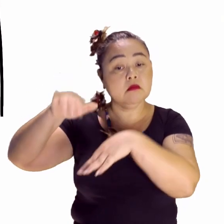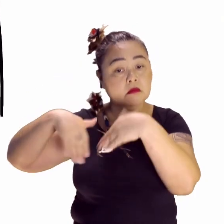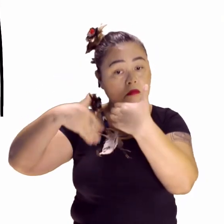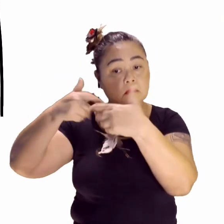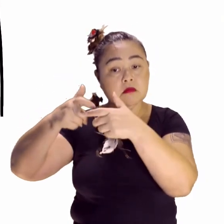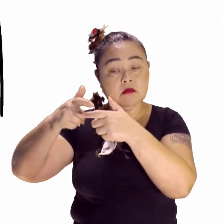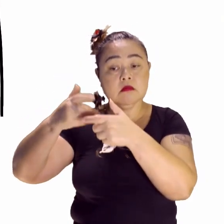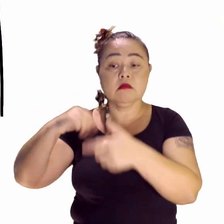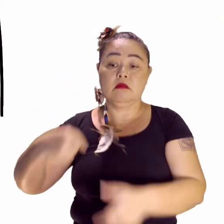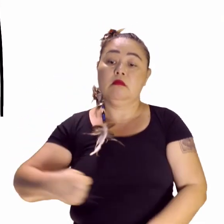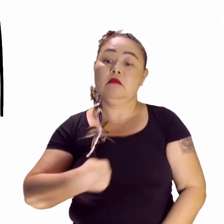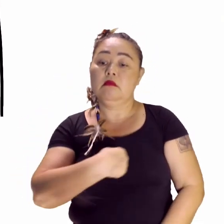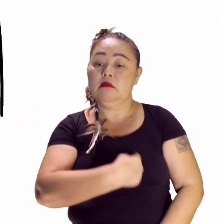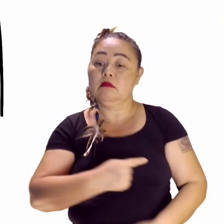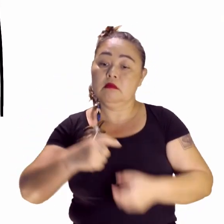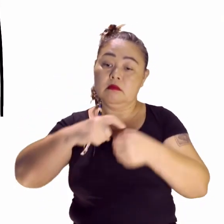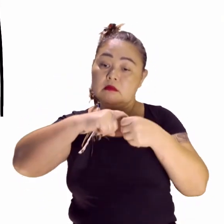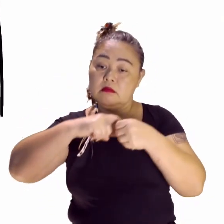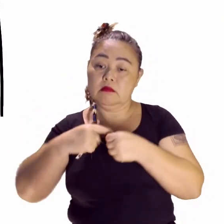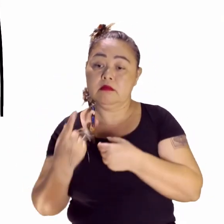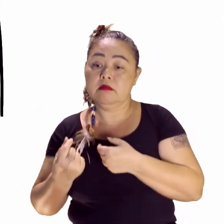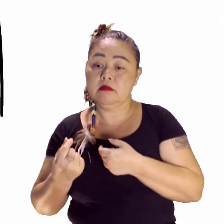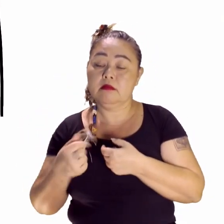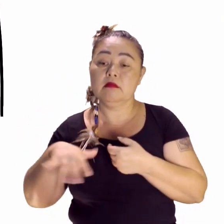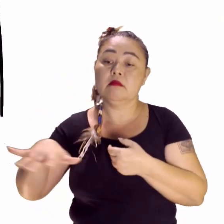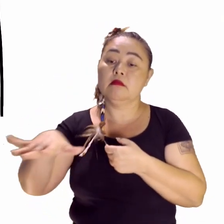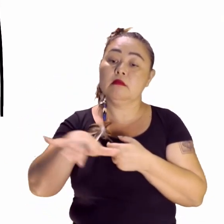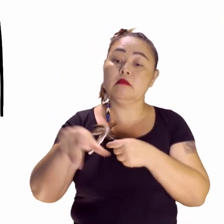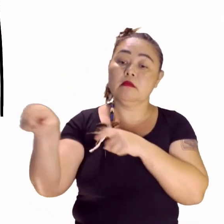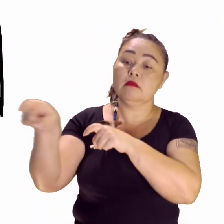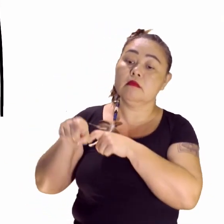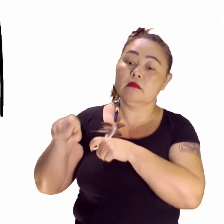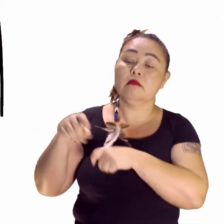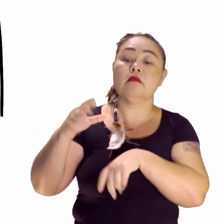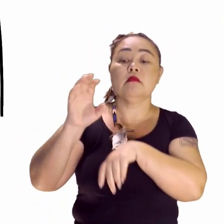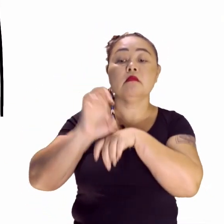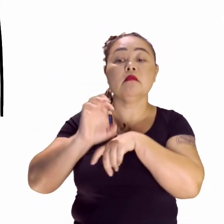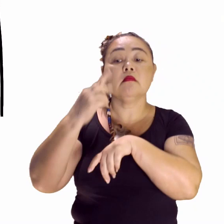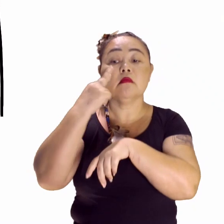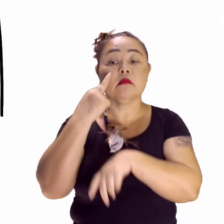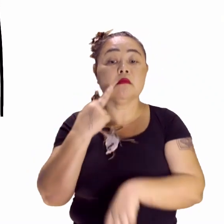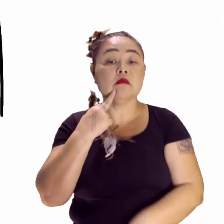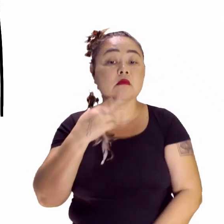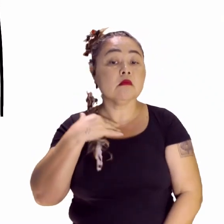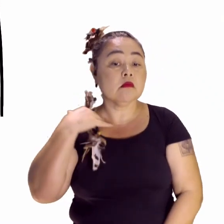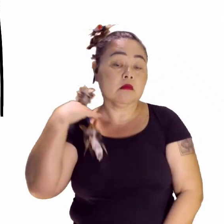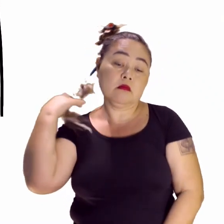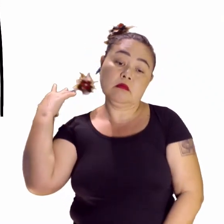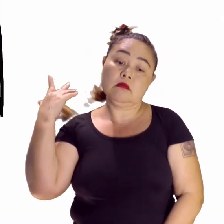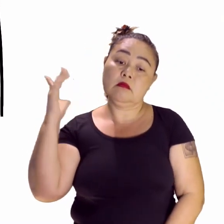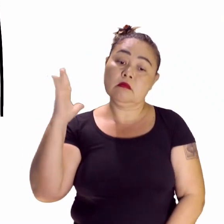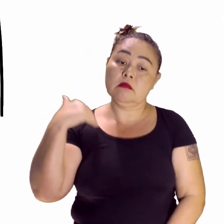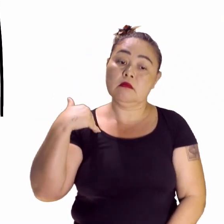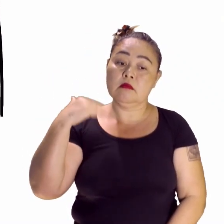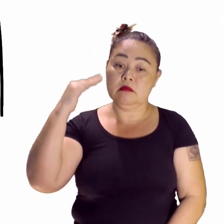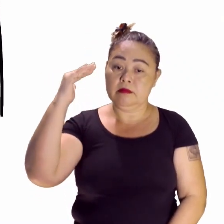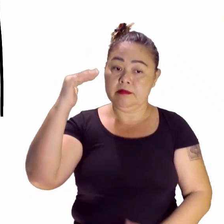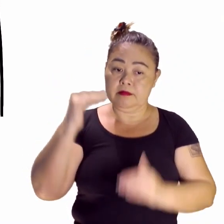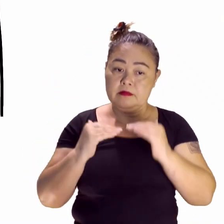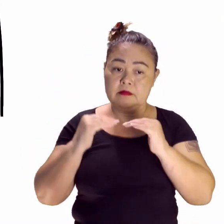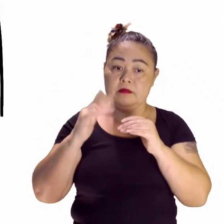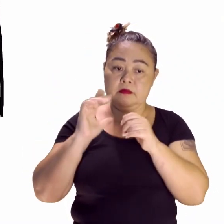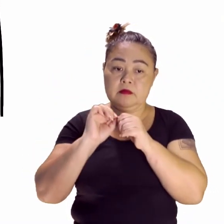Com certeza tornar um parceiro comercial na área agrícola com a região de Rondônia exato aí quando a gente olha por exemplo Países Baixos realmente